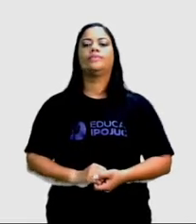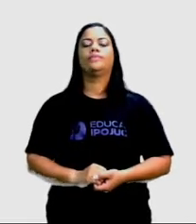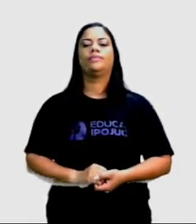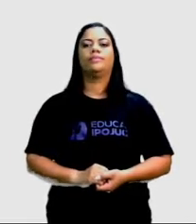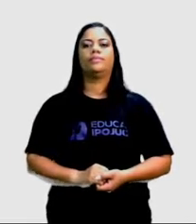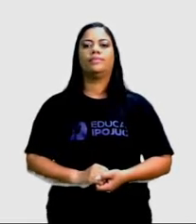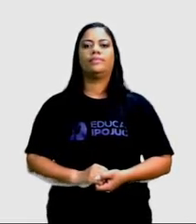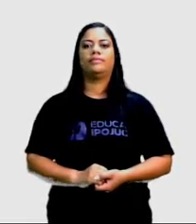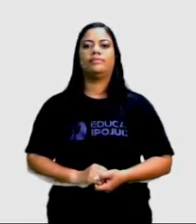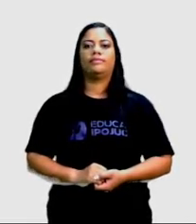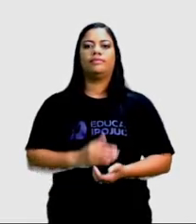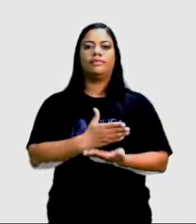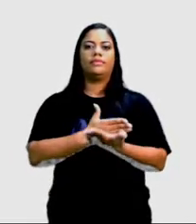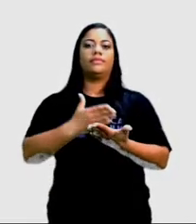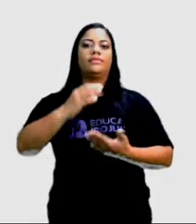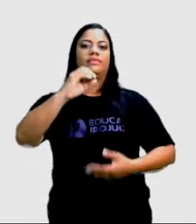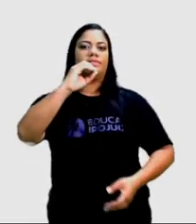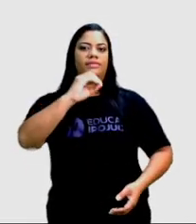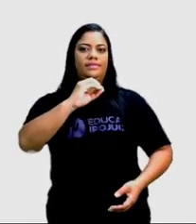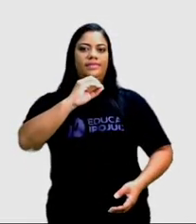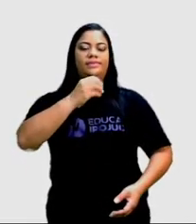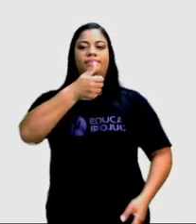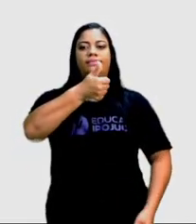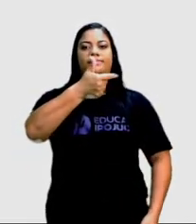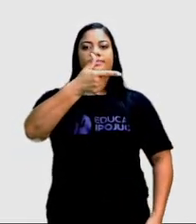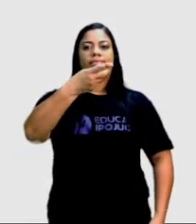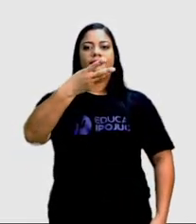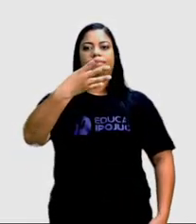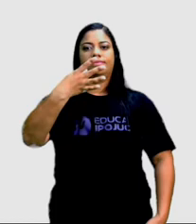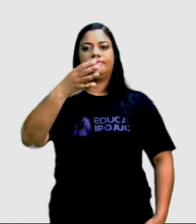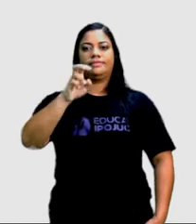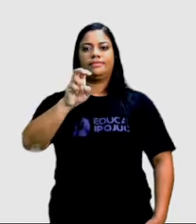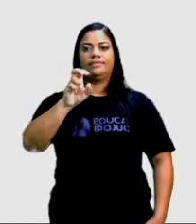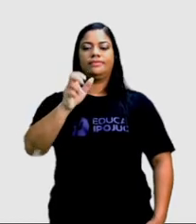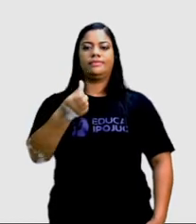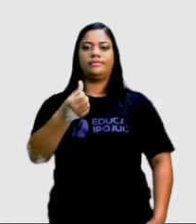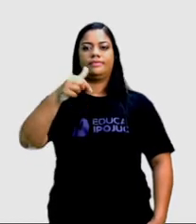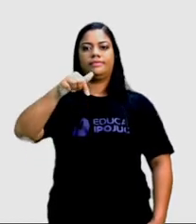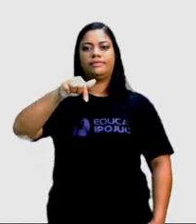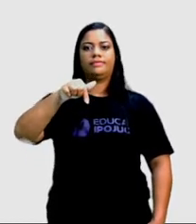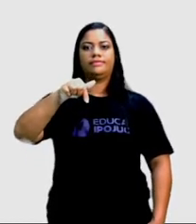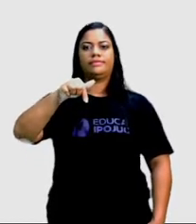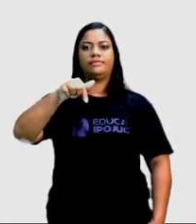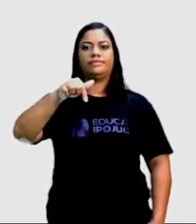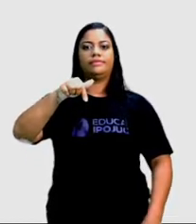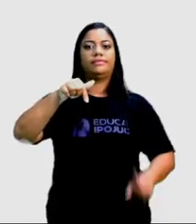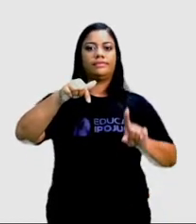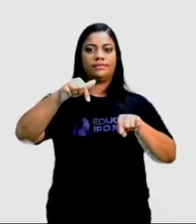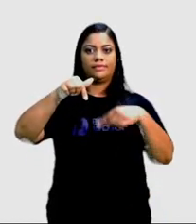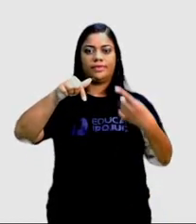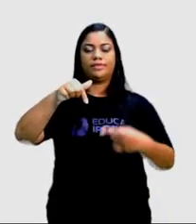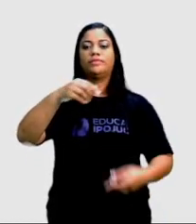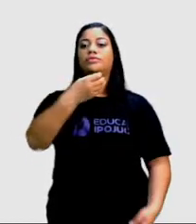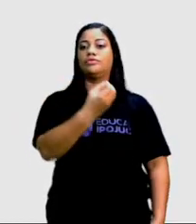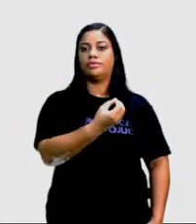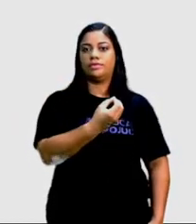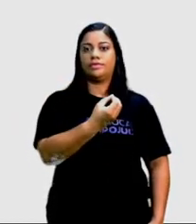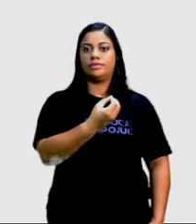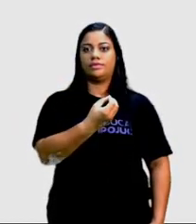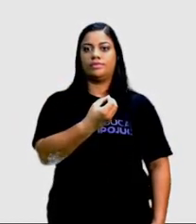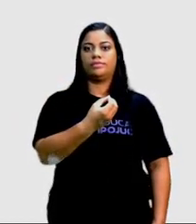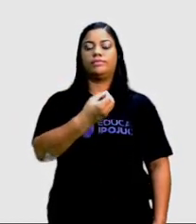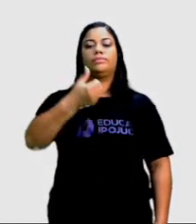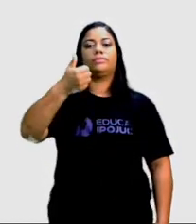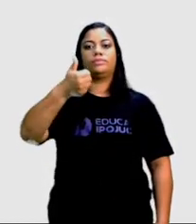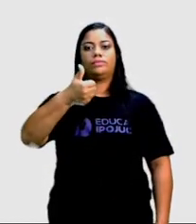Olha, comecei com 0. Aí tem 1, 2, 3, 4, 5, 6, 7. Depois do 0 vem o